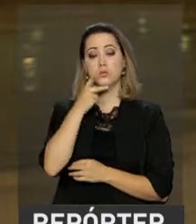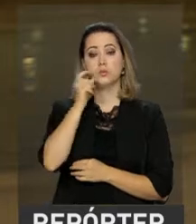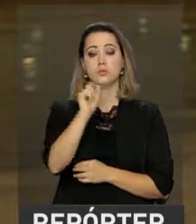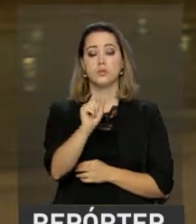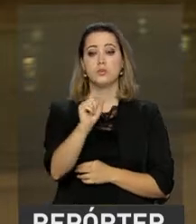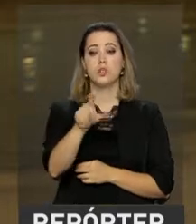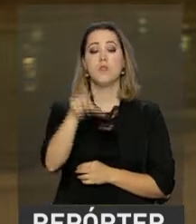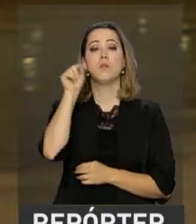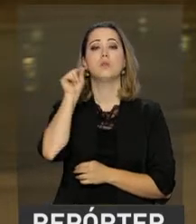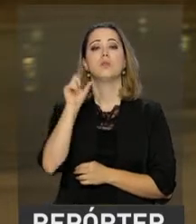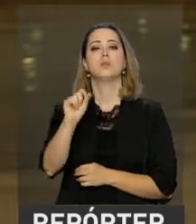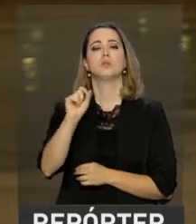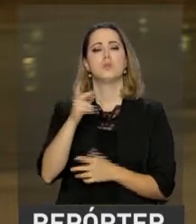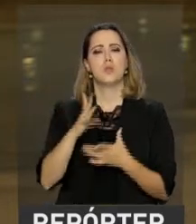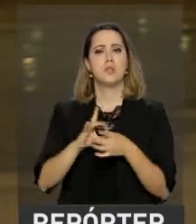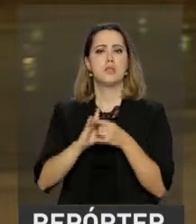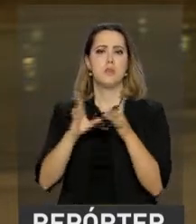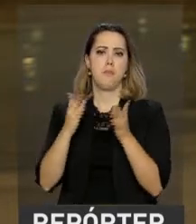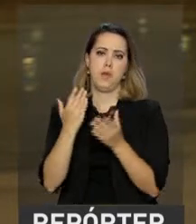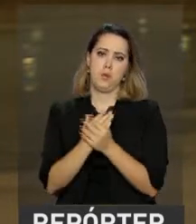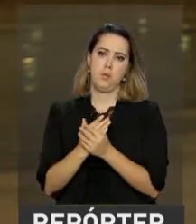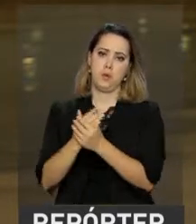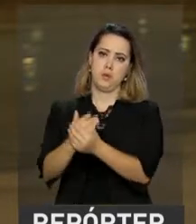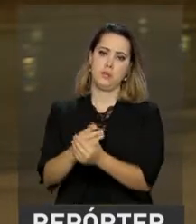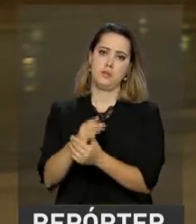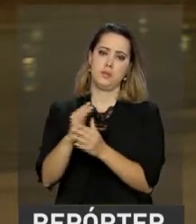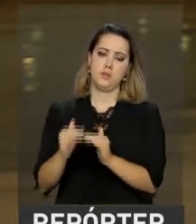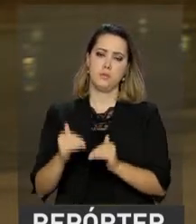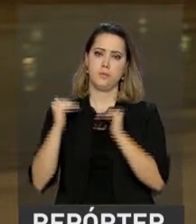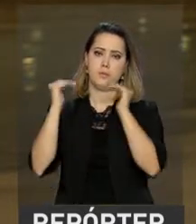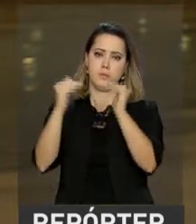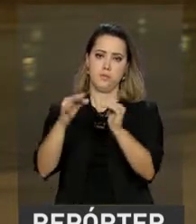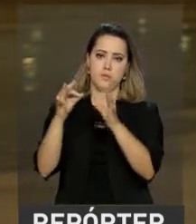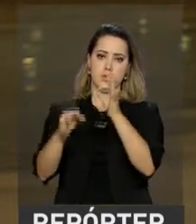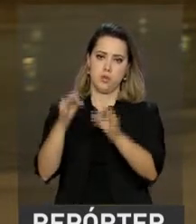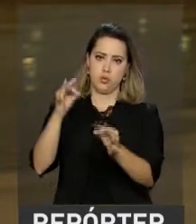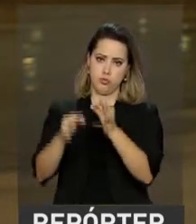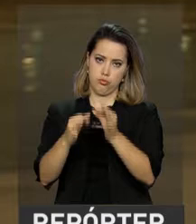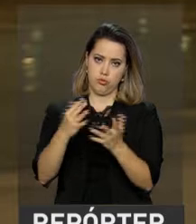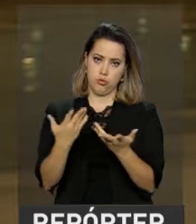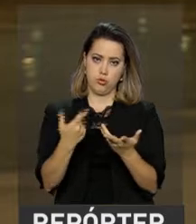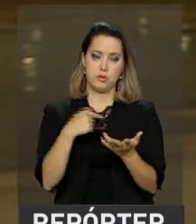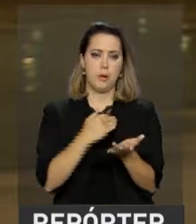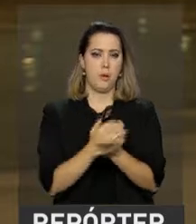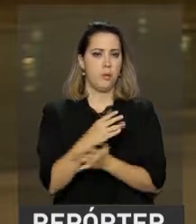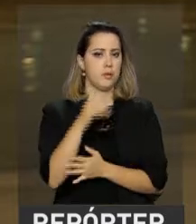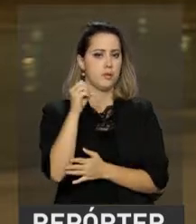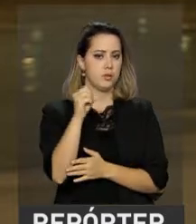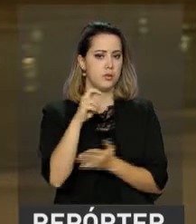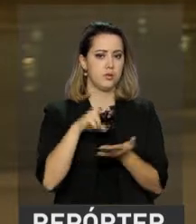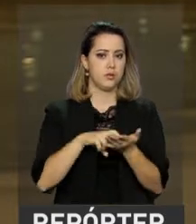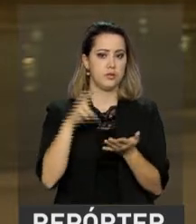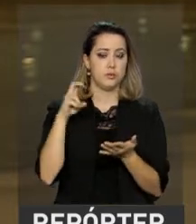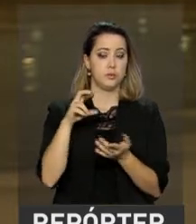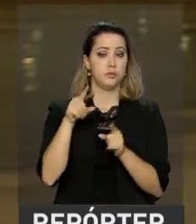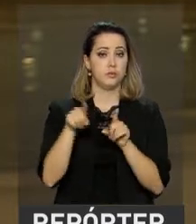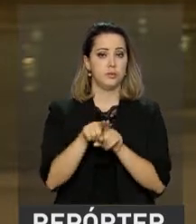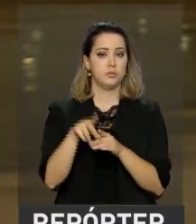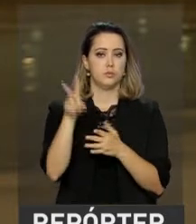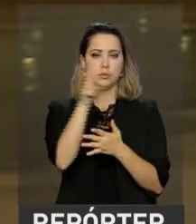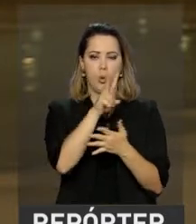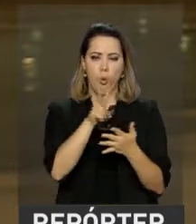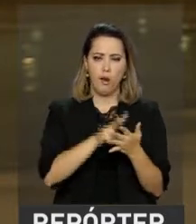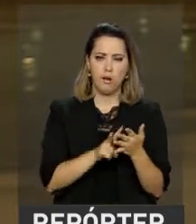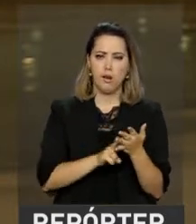se autoriza o envio da denúncia ao supremo tribunal federal a sessão começou por volta das 9 horas da manhã com a leitura